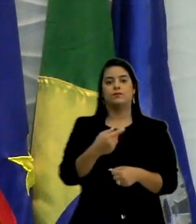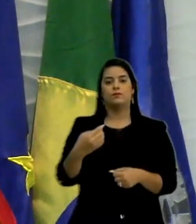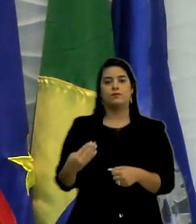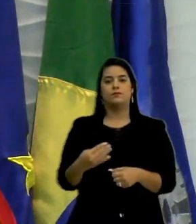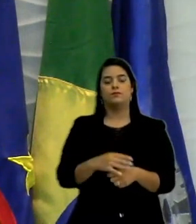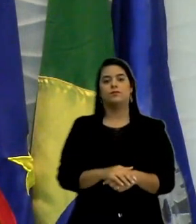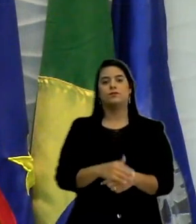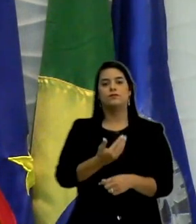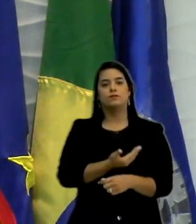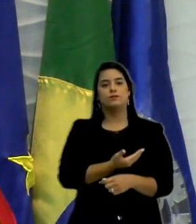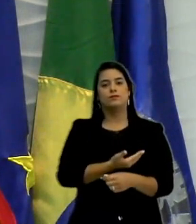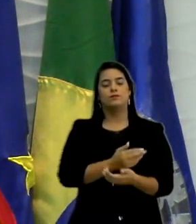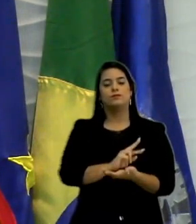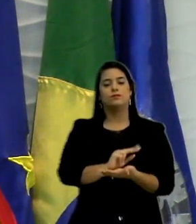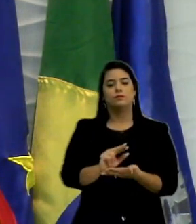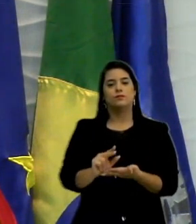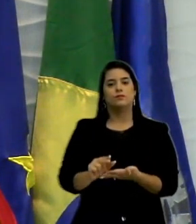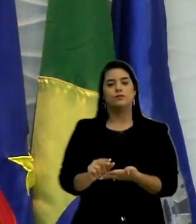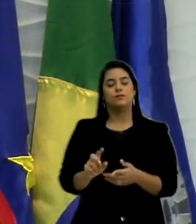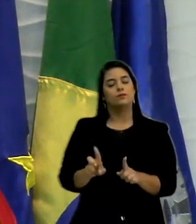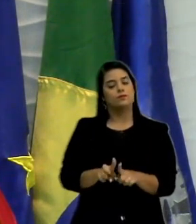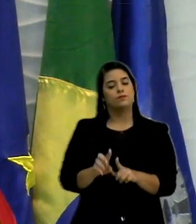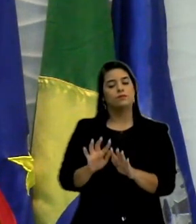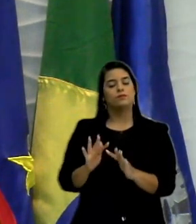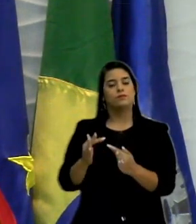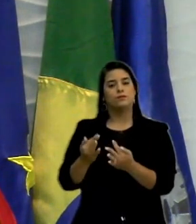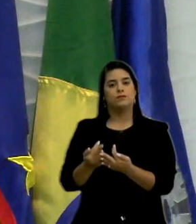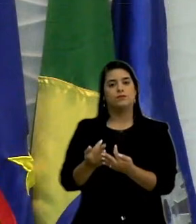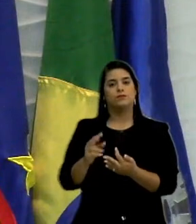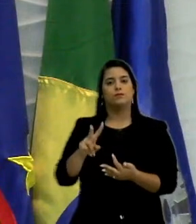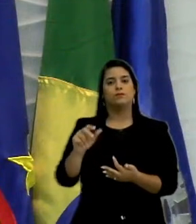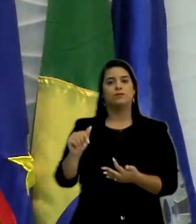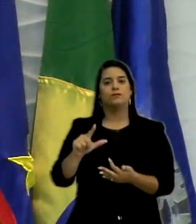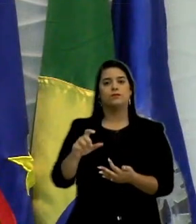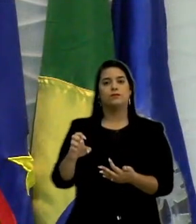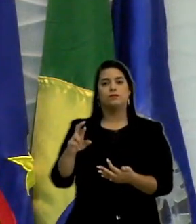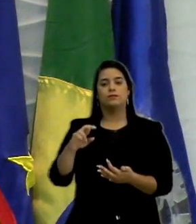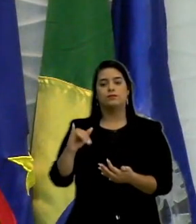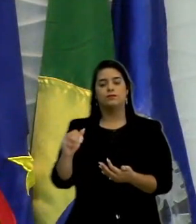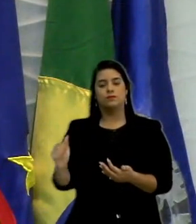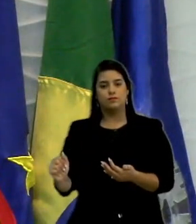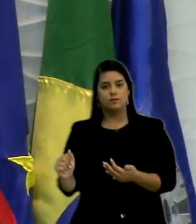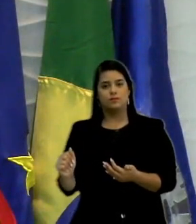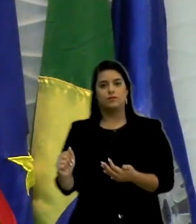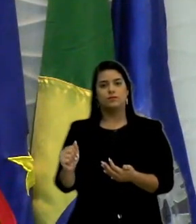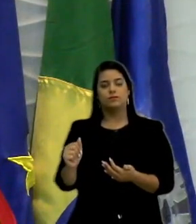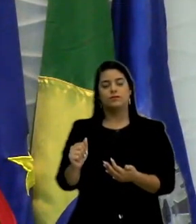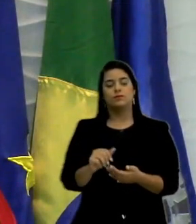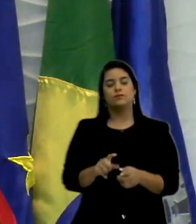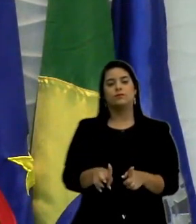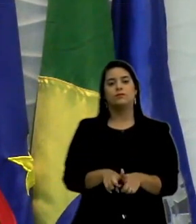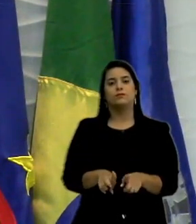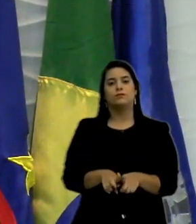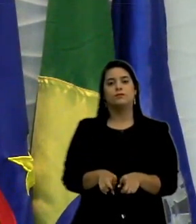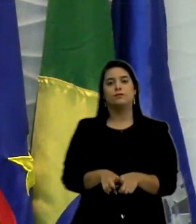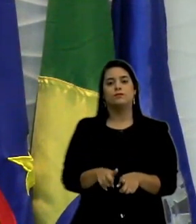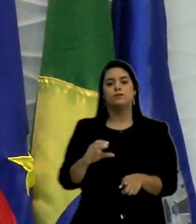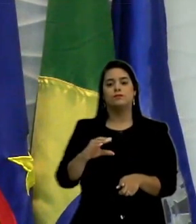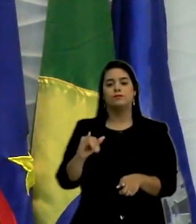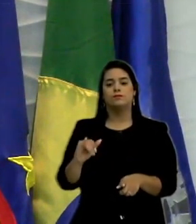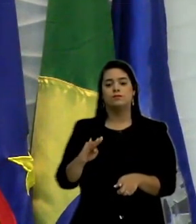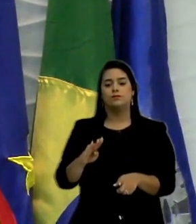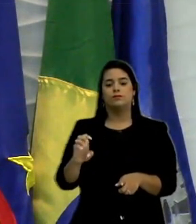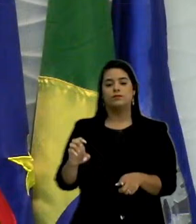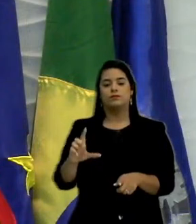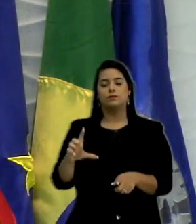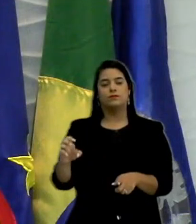para uns amigos e parentes. Valéria Almeida, esposa do meu sobrinho Marcos, Cibele, minha